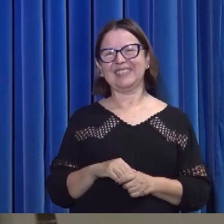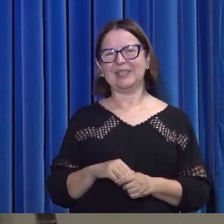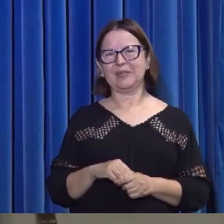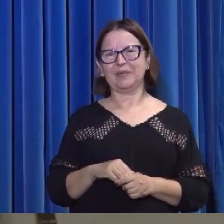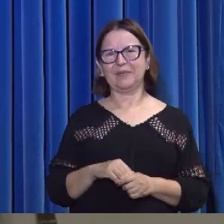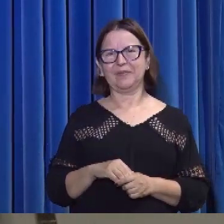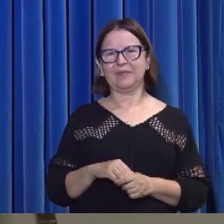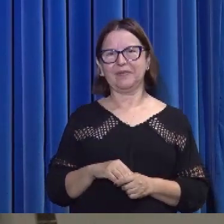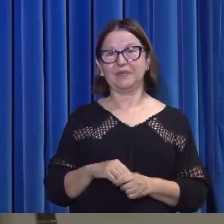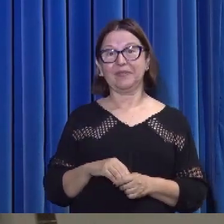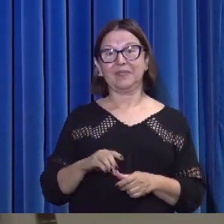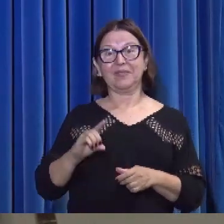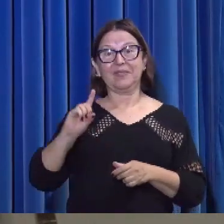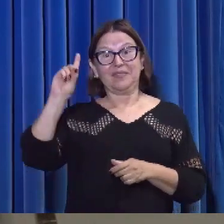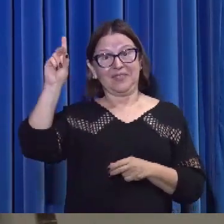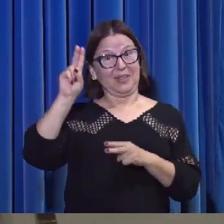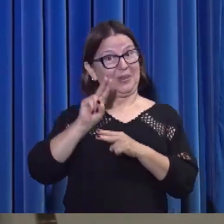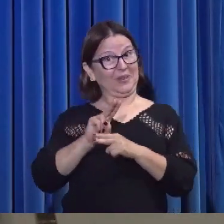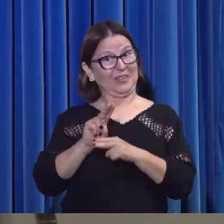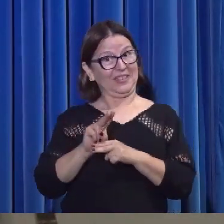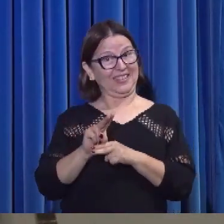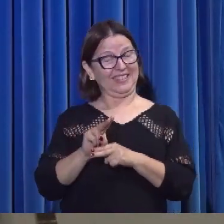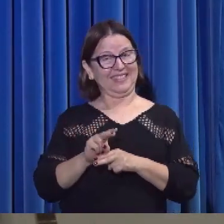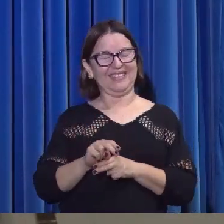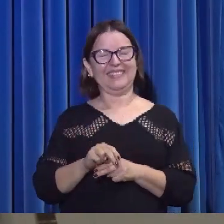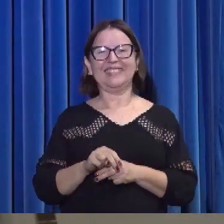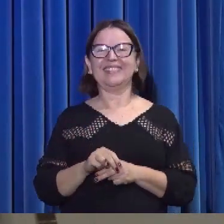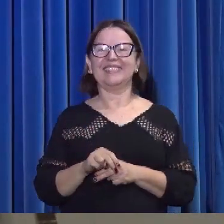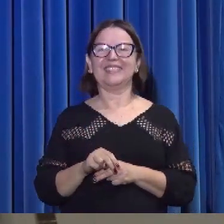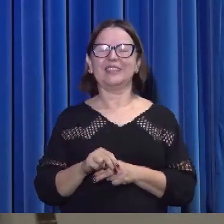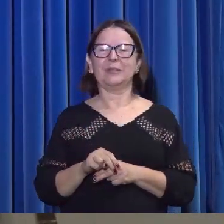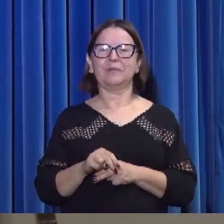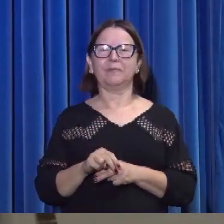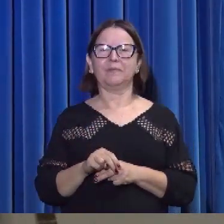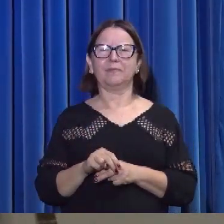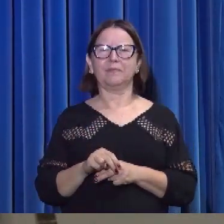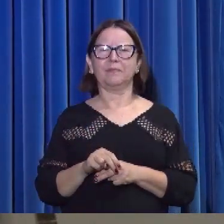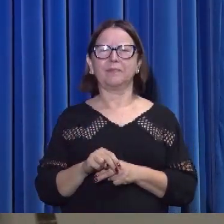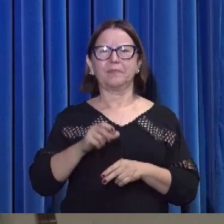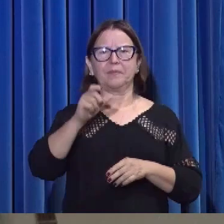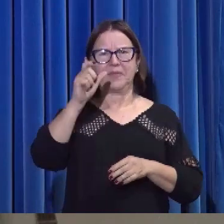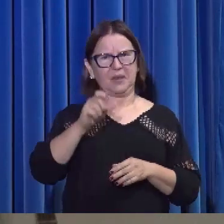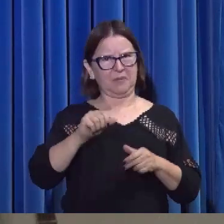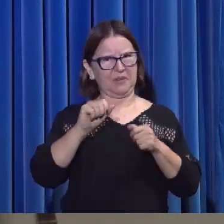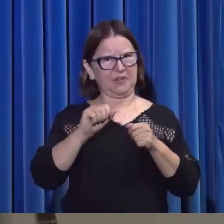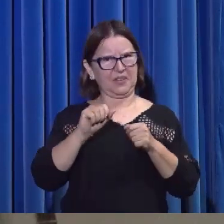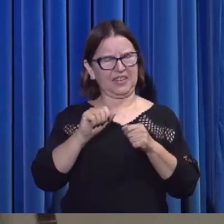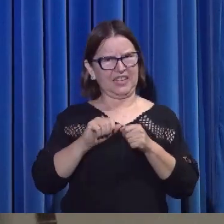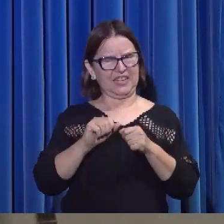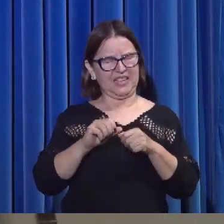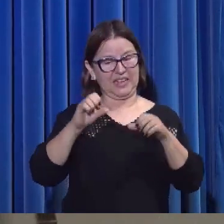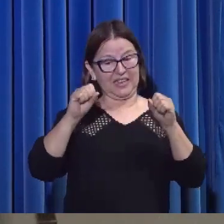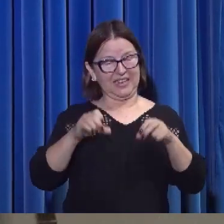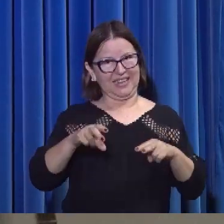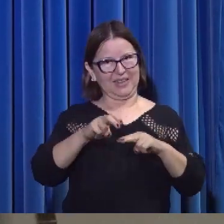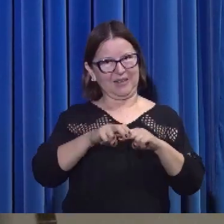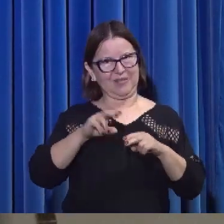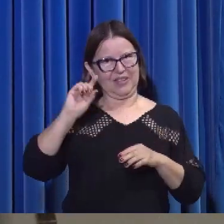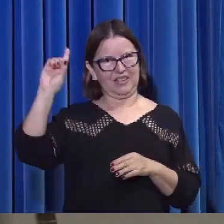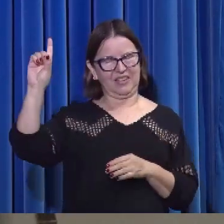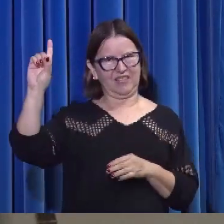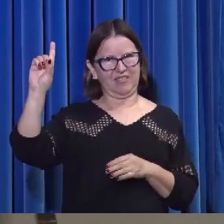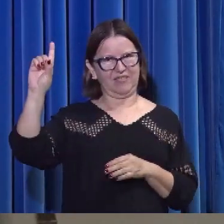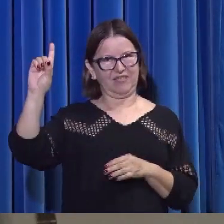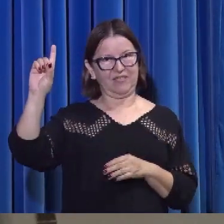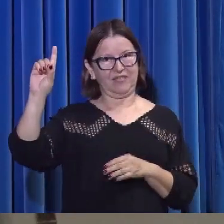Eu vou cuidar de você. O homem natural, como criatura divina, por si só,